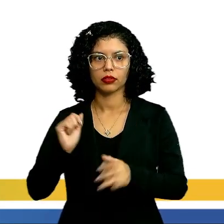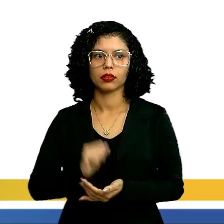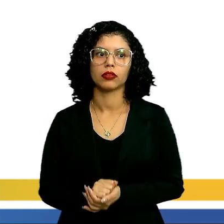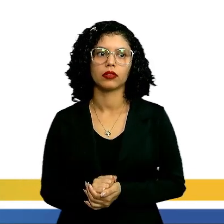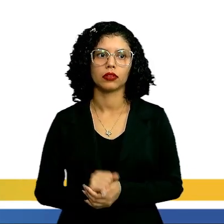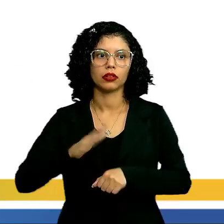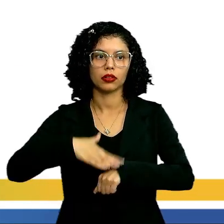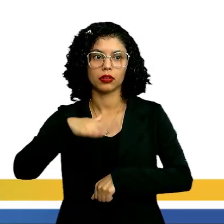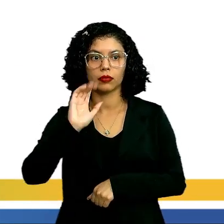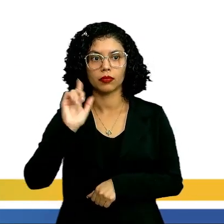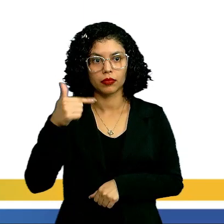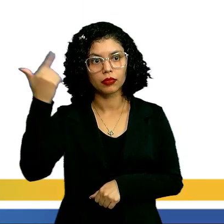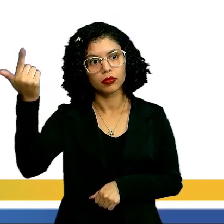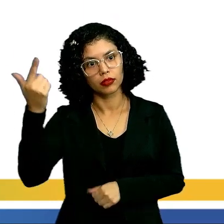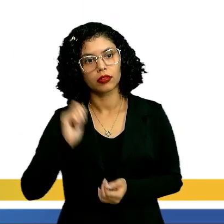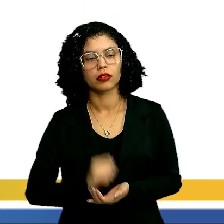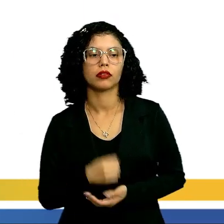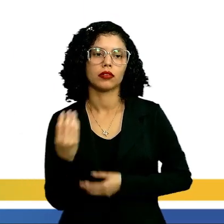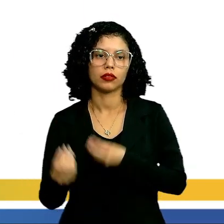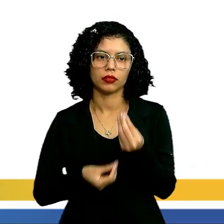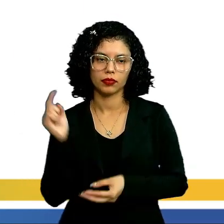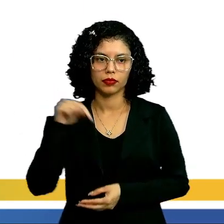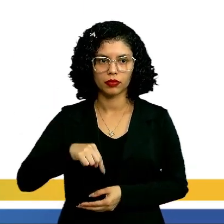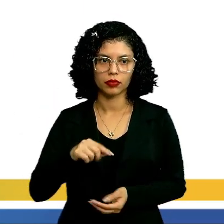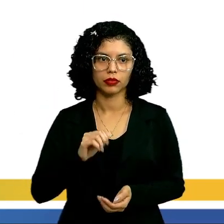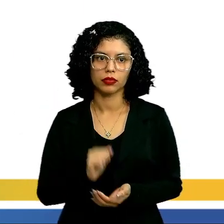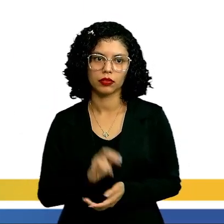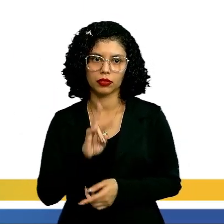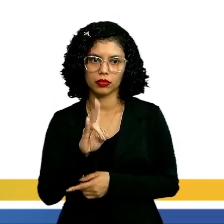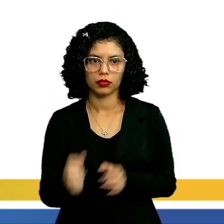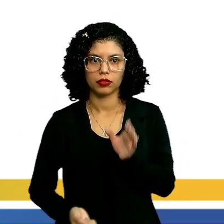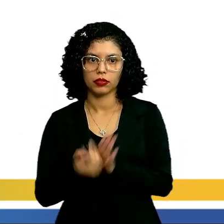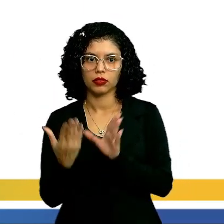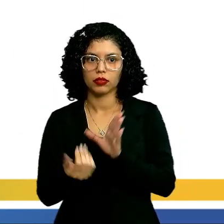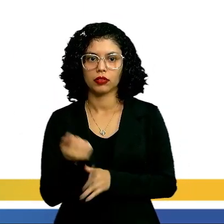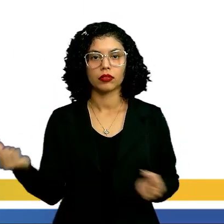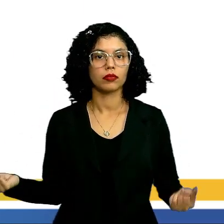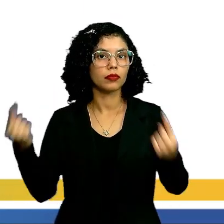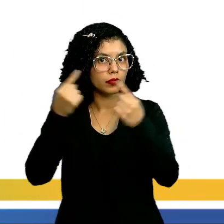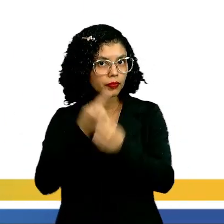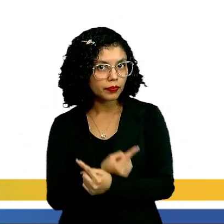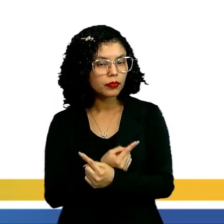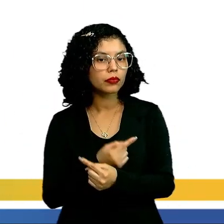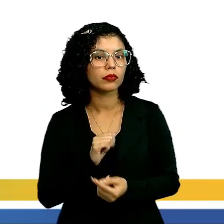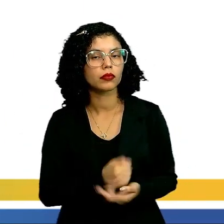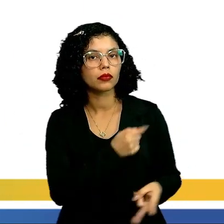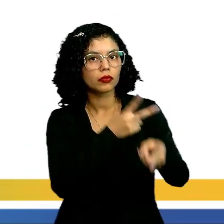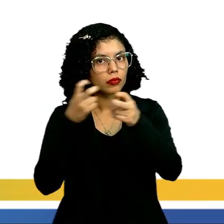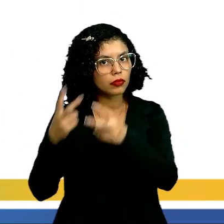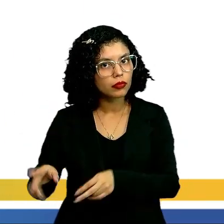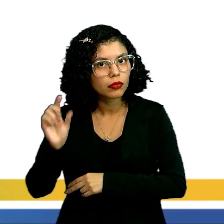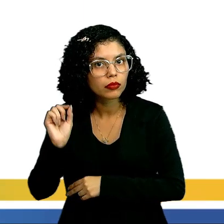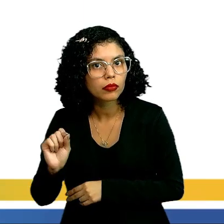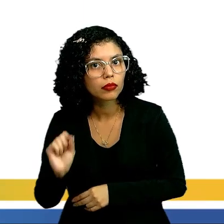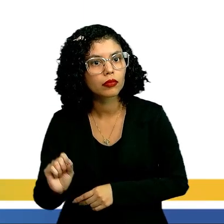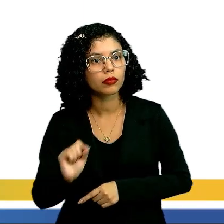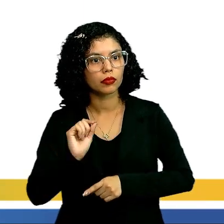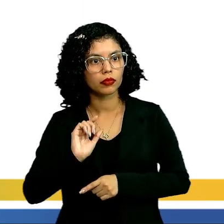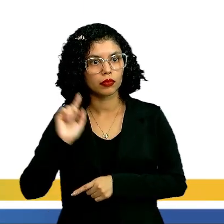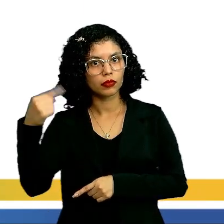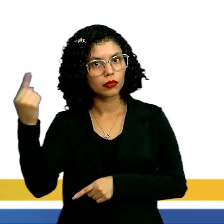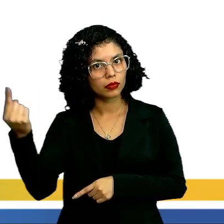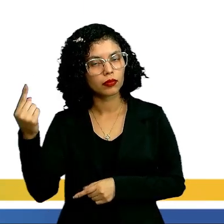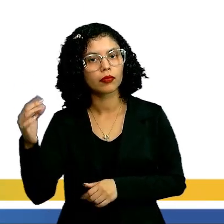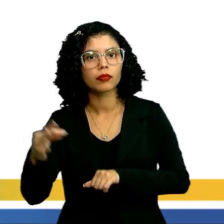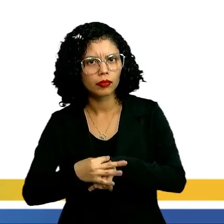No trecho, mas lá como aqui, o reality gera controvérsias. Observe que o lá está em